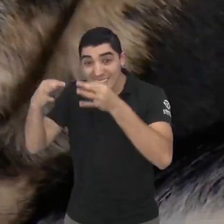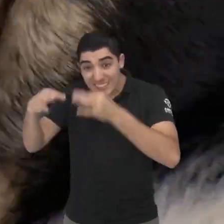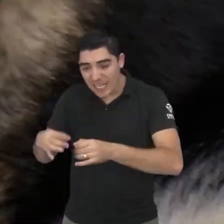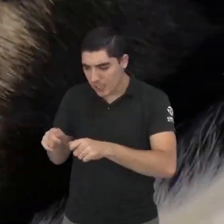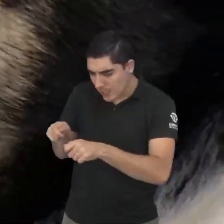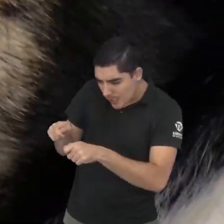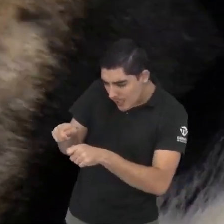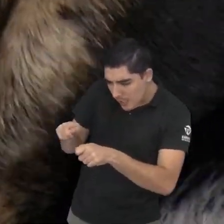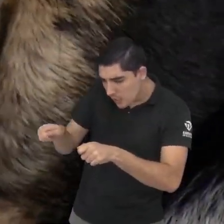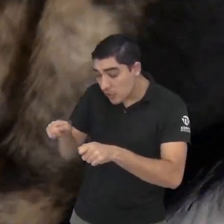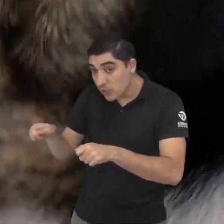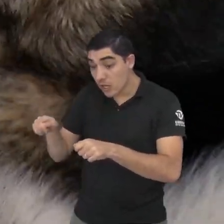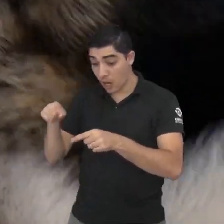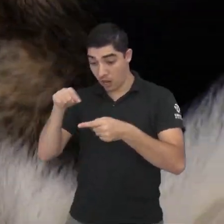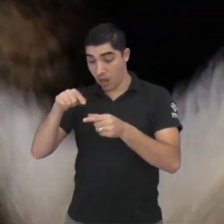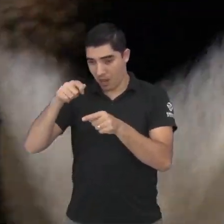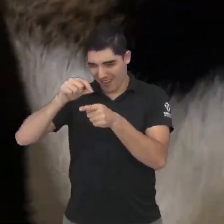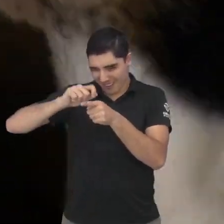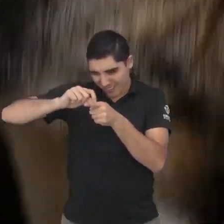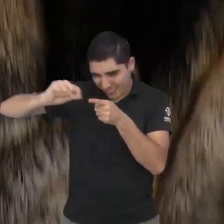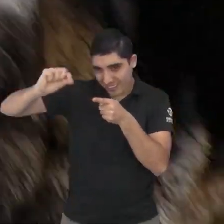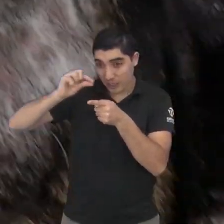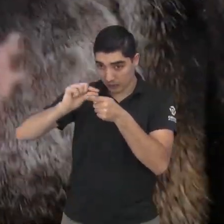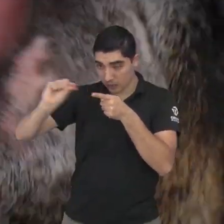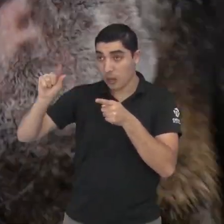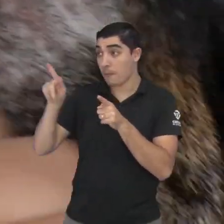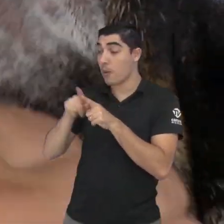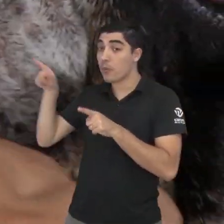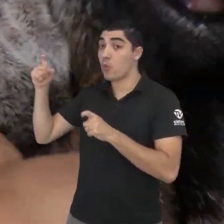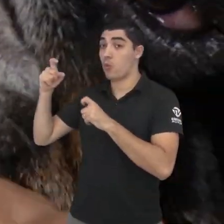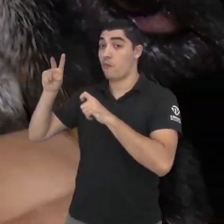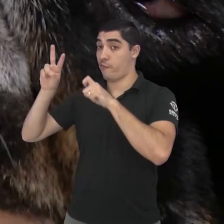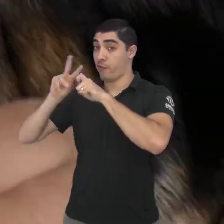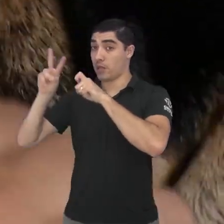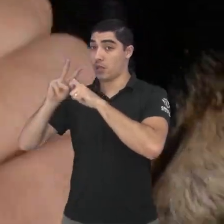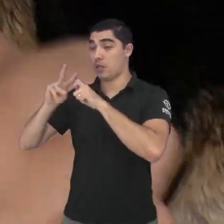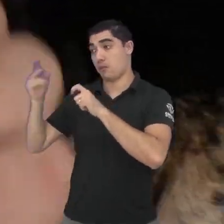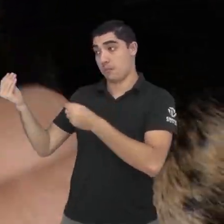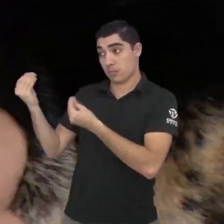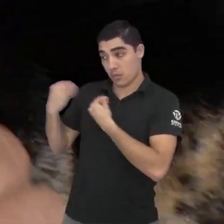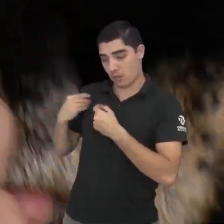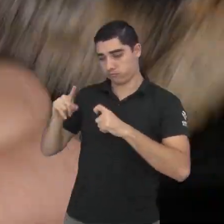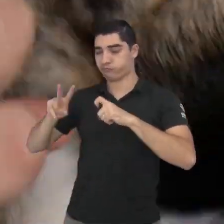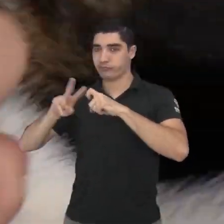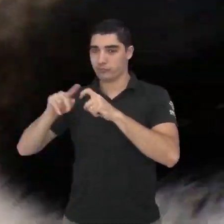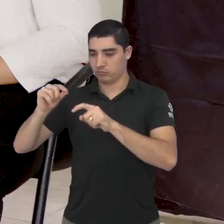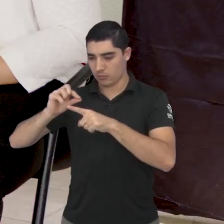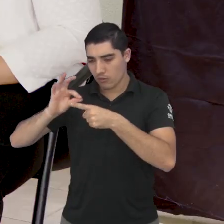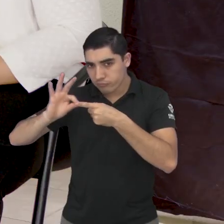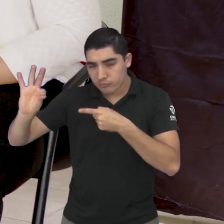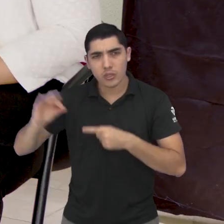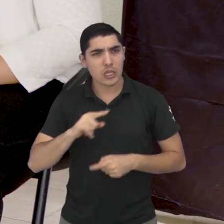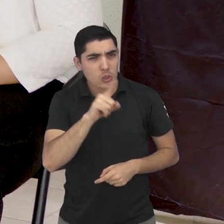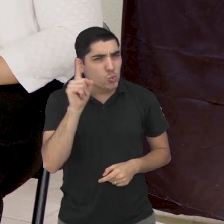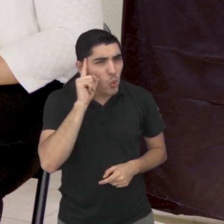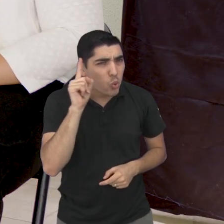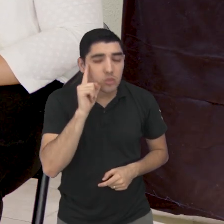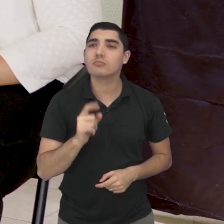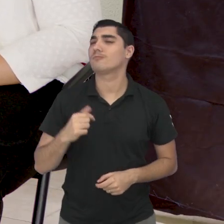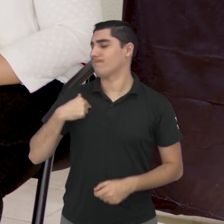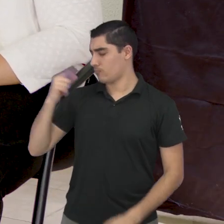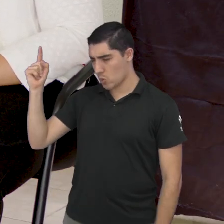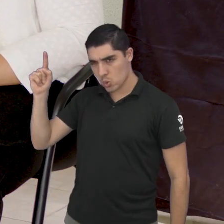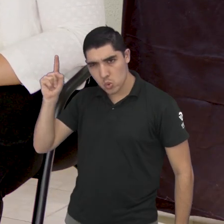com um produto indicado pelo veterinário para manter os dentes limpos. E é coisa de todo dia mesmo? Todo